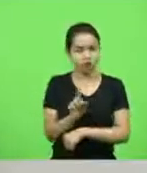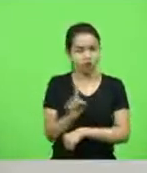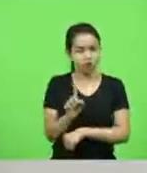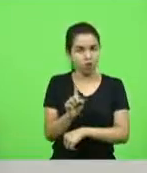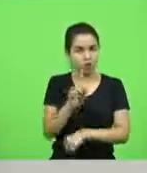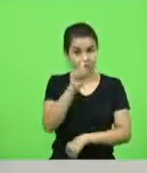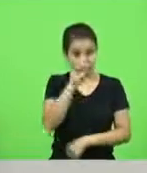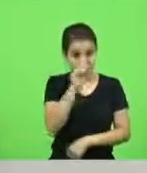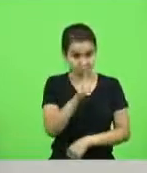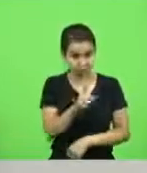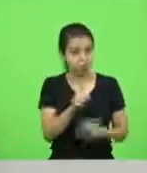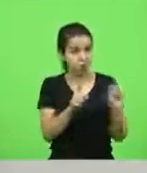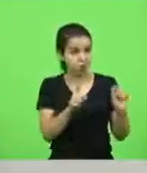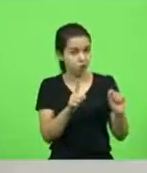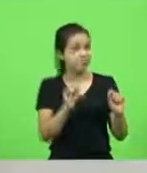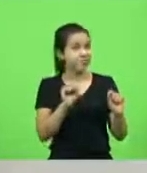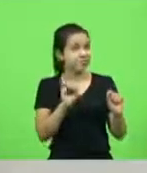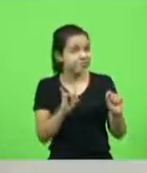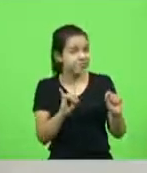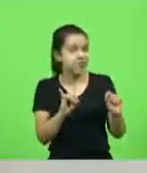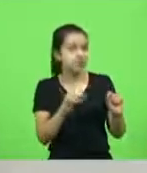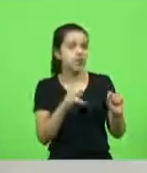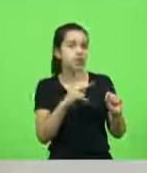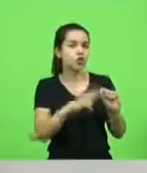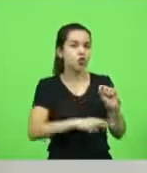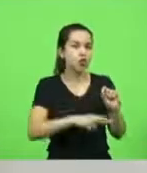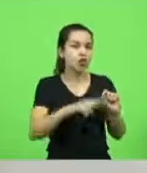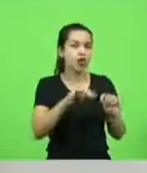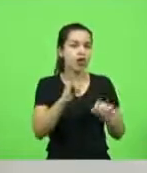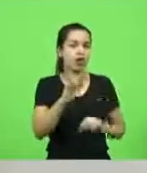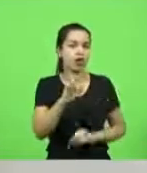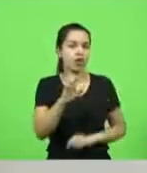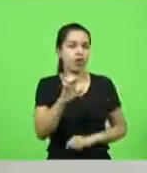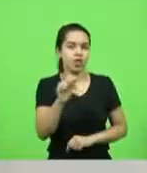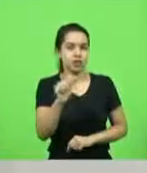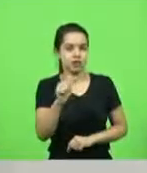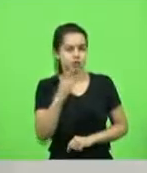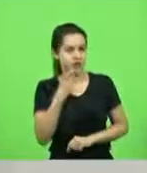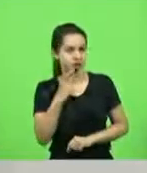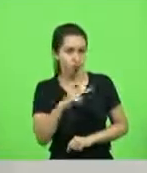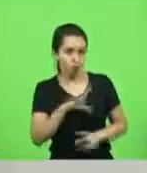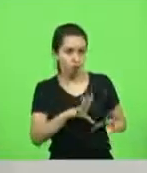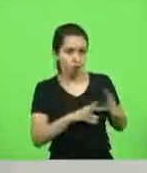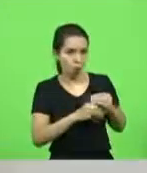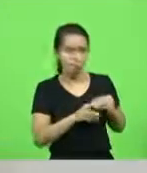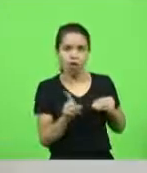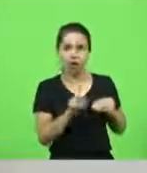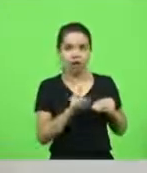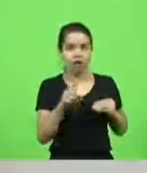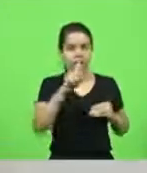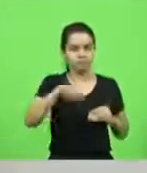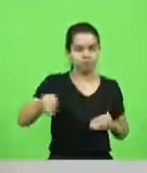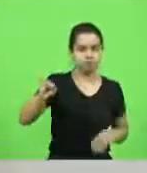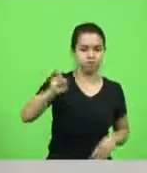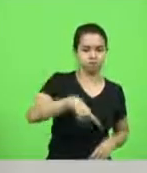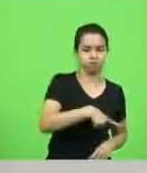se cortasse que se extinguisse a empresa Ninguém falou em Corporação era para ser extinguida